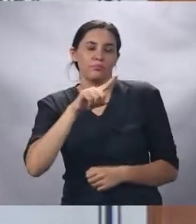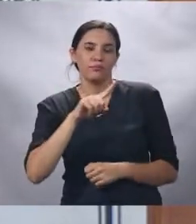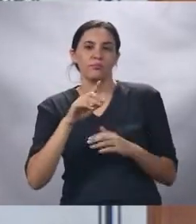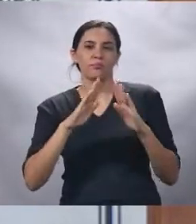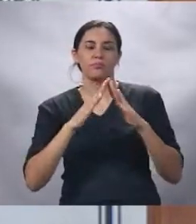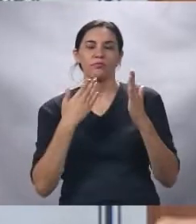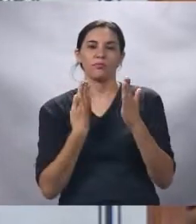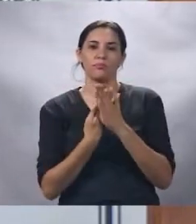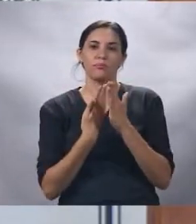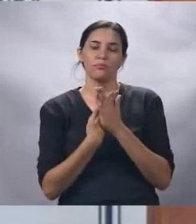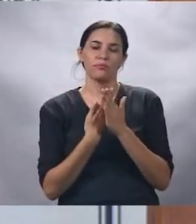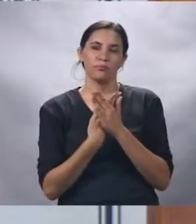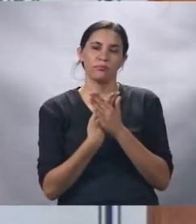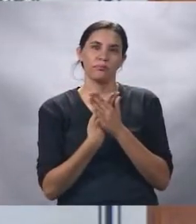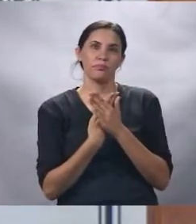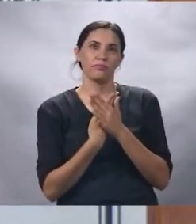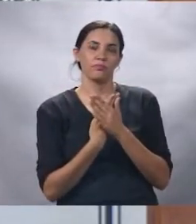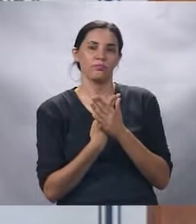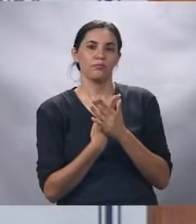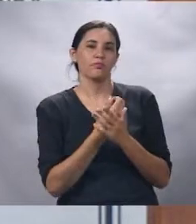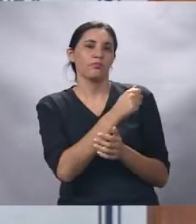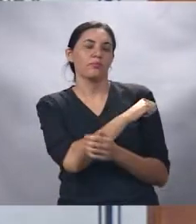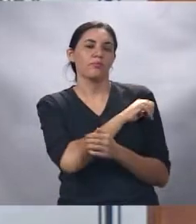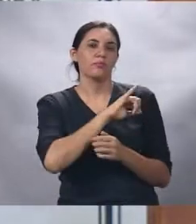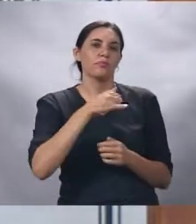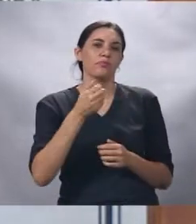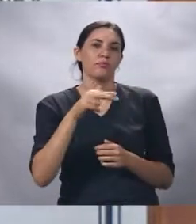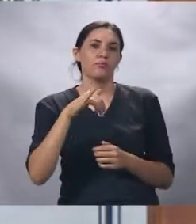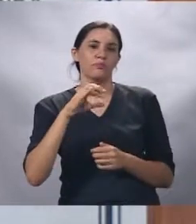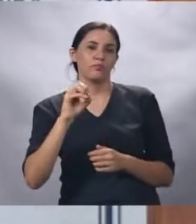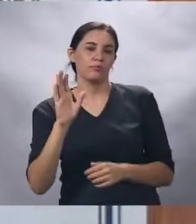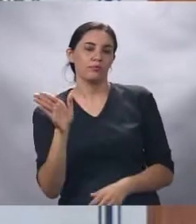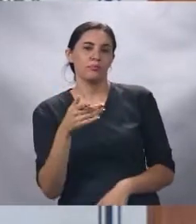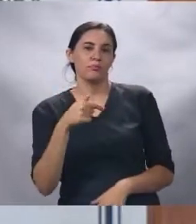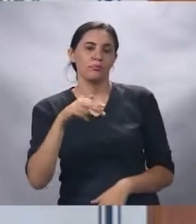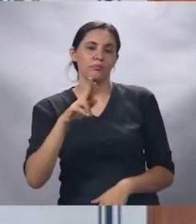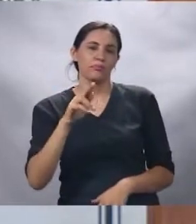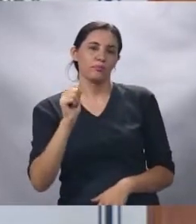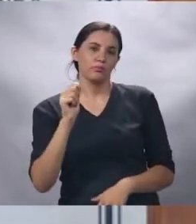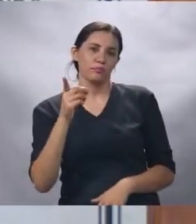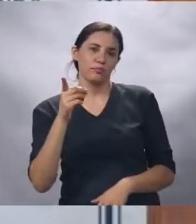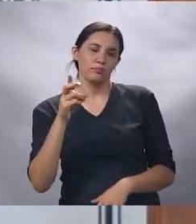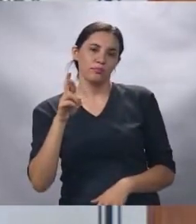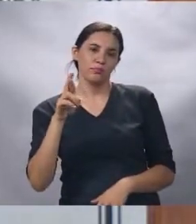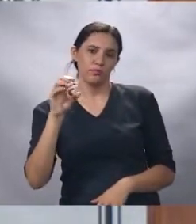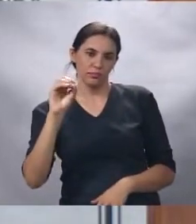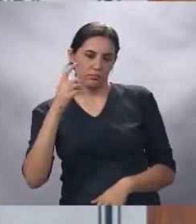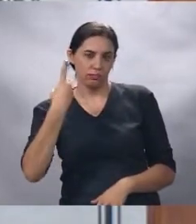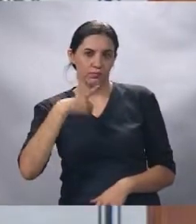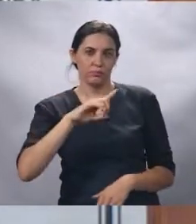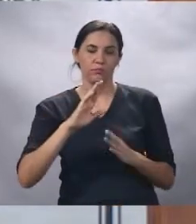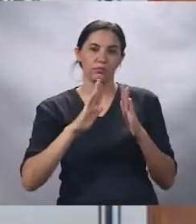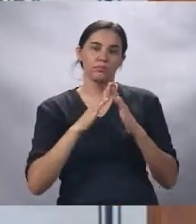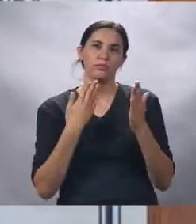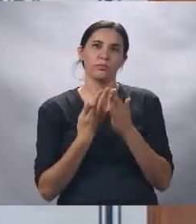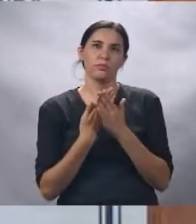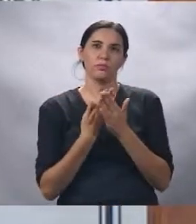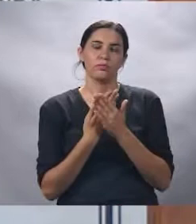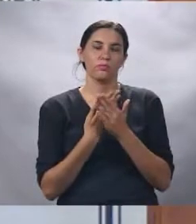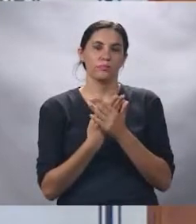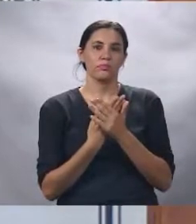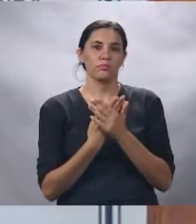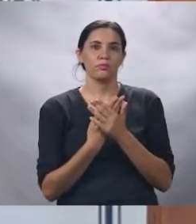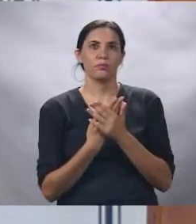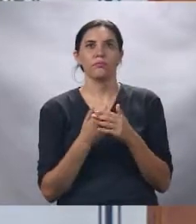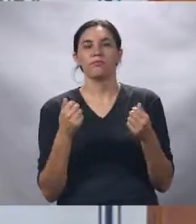lado de cá, os alunos do Jano Quadros ou desses bairros que ficam desse lado, para ir para a escola de lá ou vice-versa,